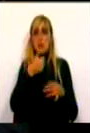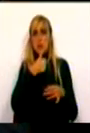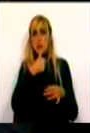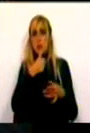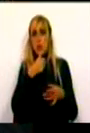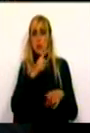central